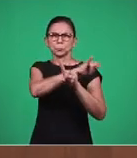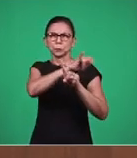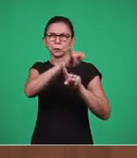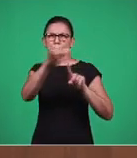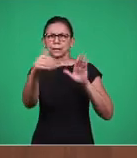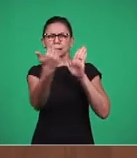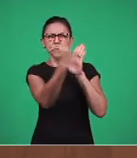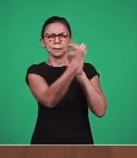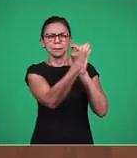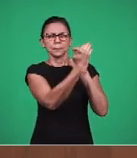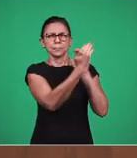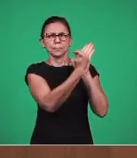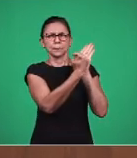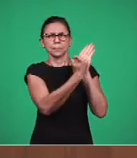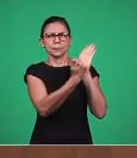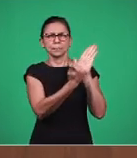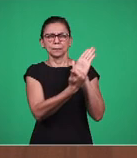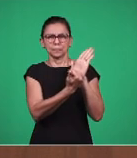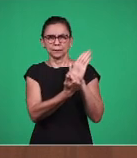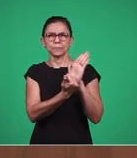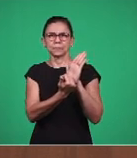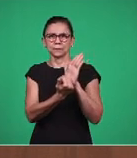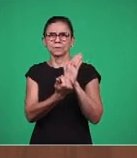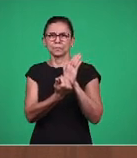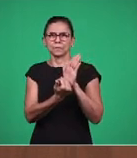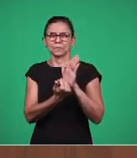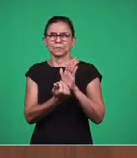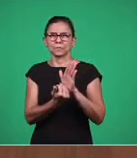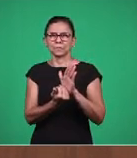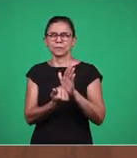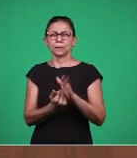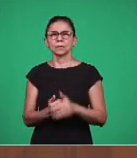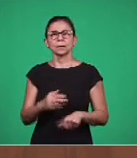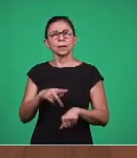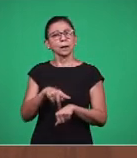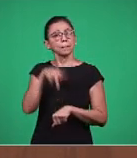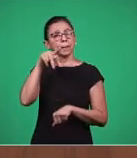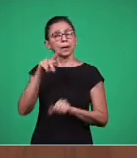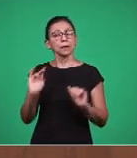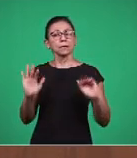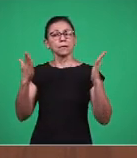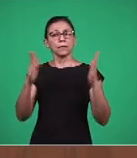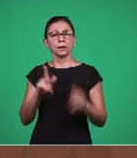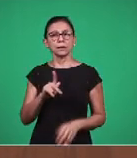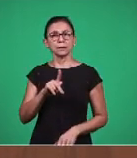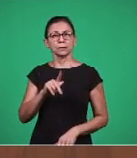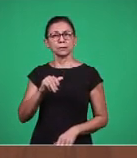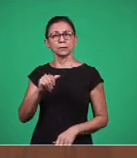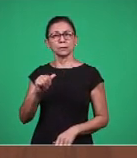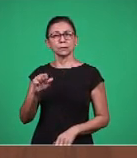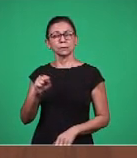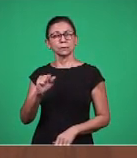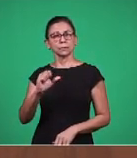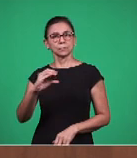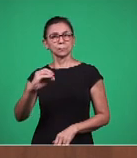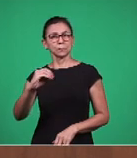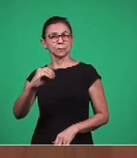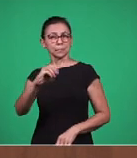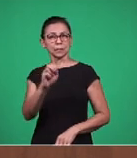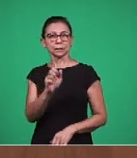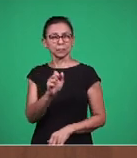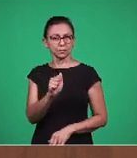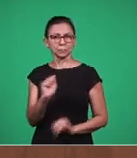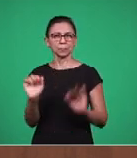Páscoa, é por isso que eu estou avisando, estou dizendo aos irmãos, que nós temos um grupo de pessoas que tem se